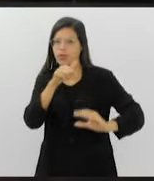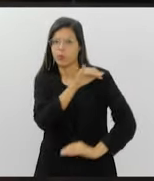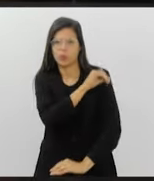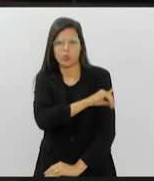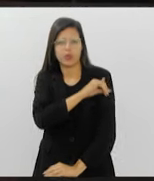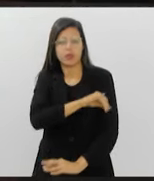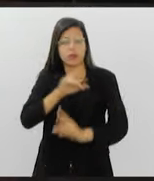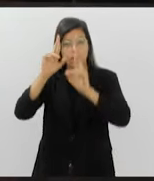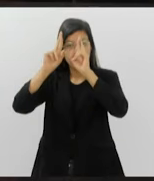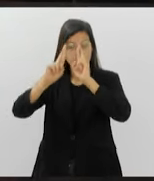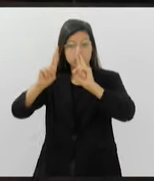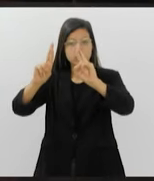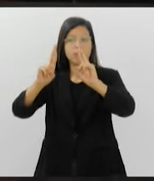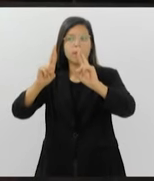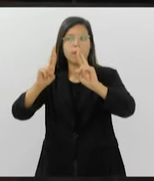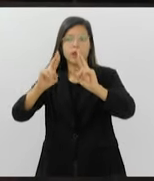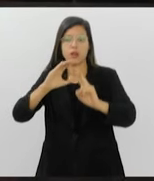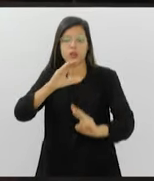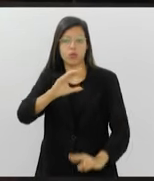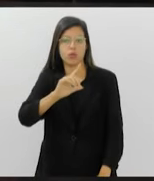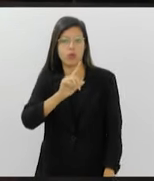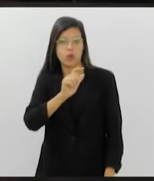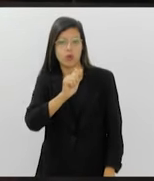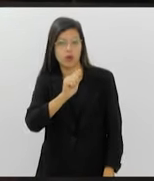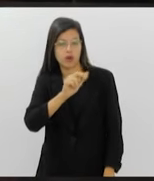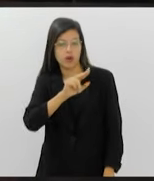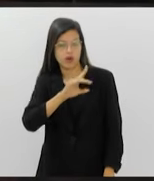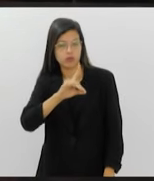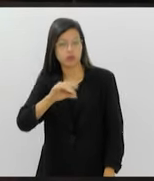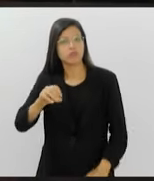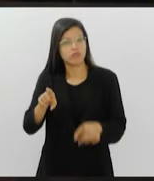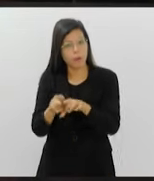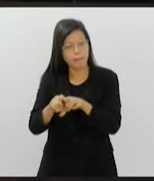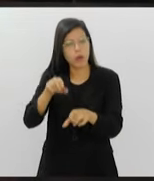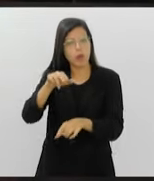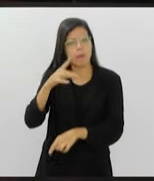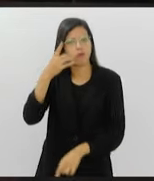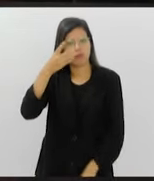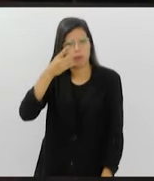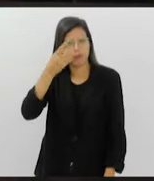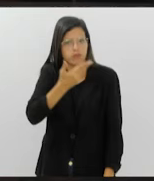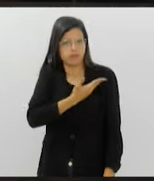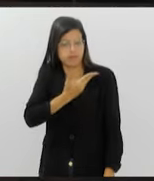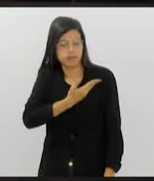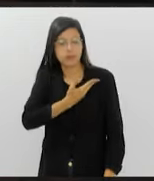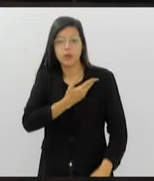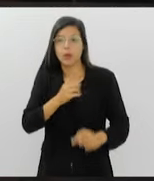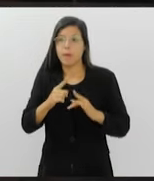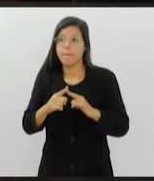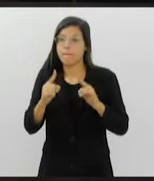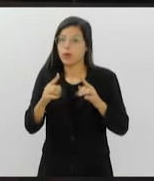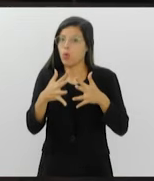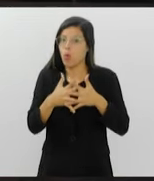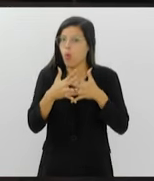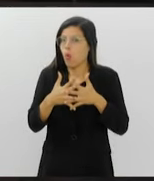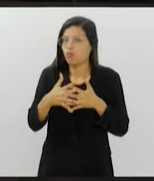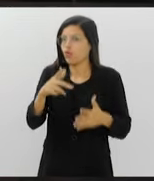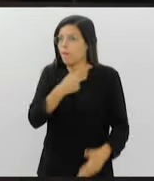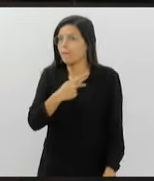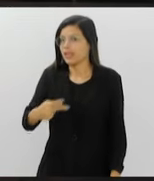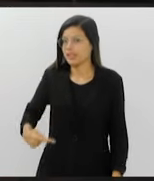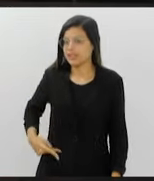muito o Cláudio Caiado, presidente, o irmão, que é muito meu amigo, deputado aqui, mas não confunda o teu presidente da Câmara,